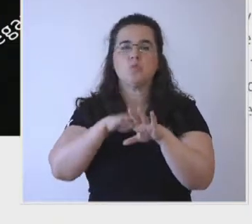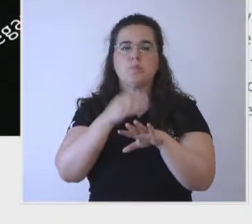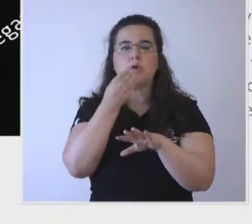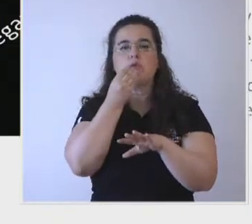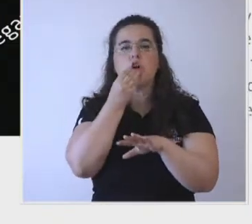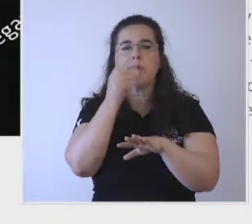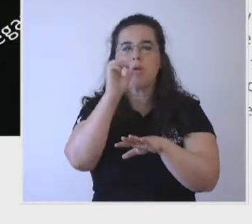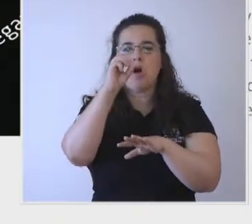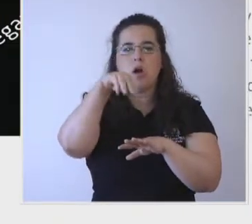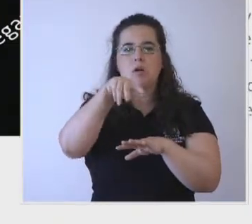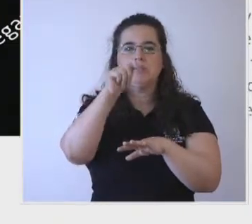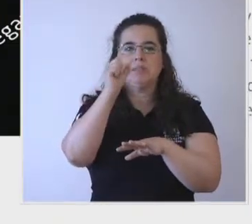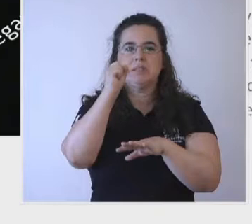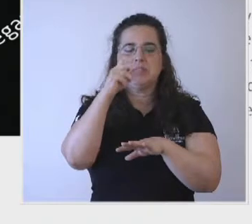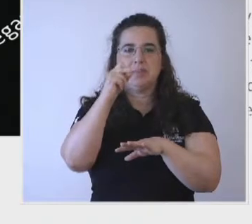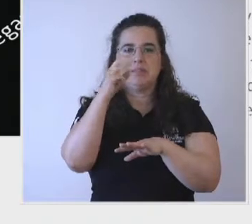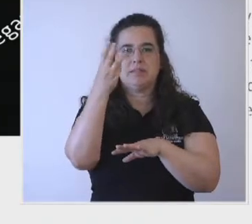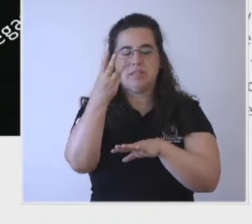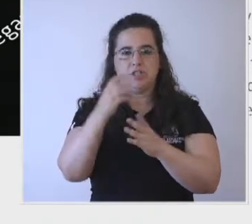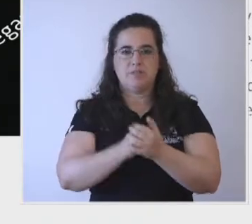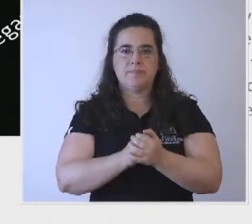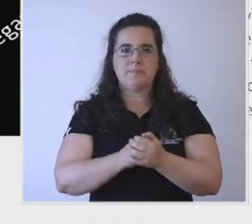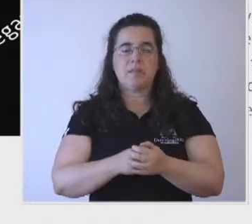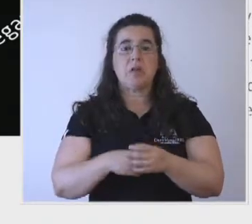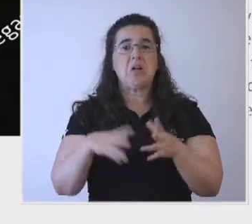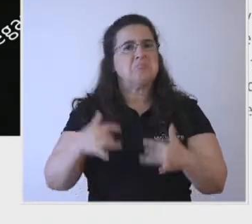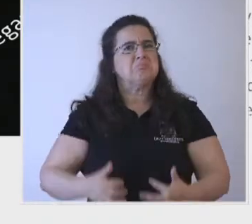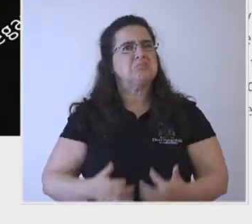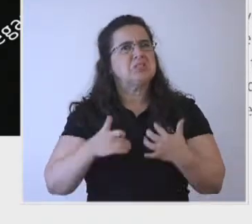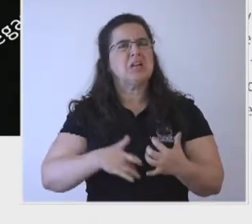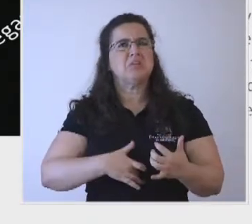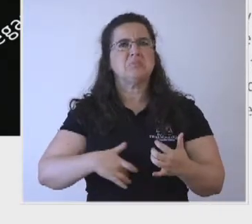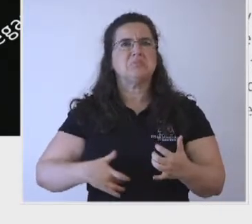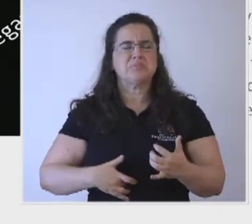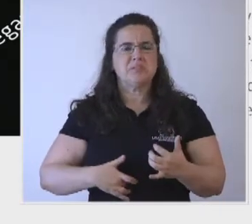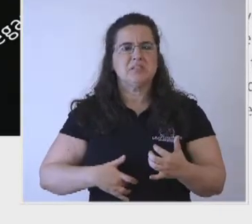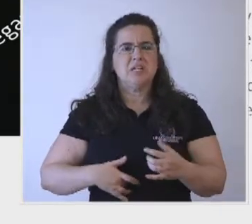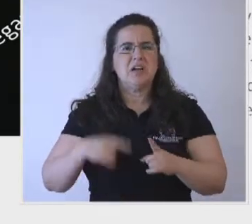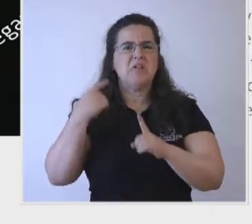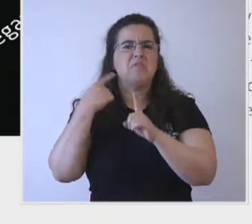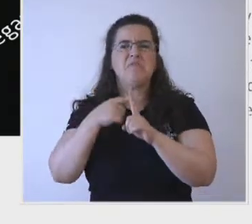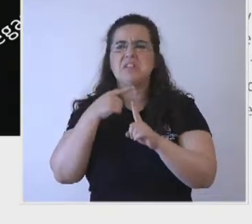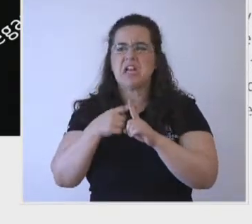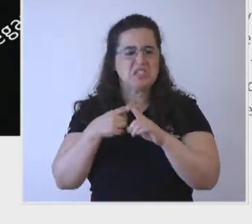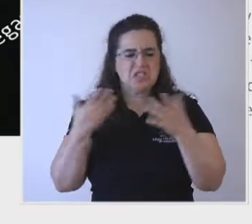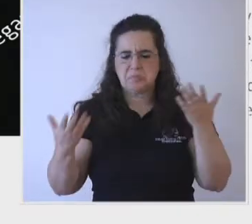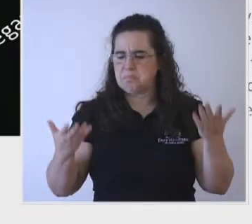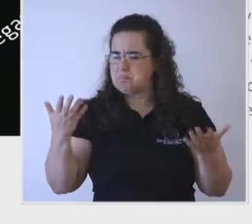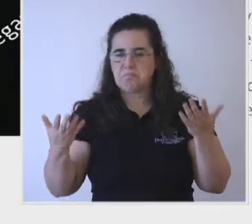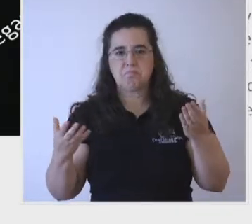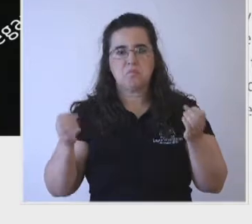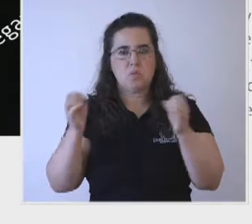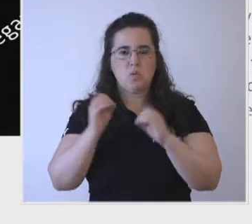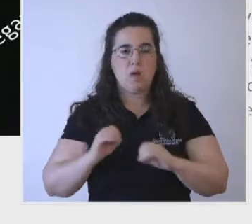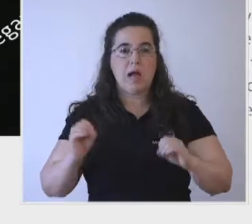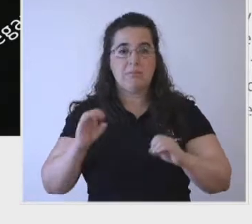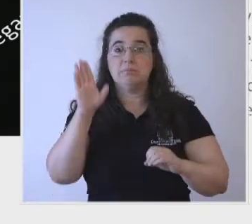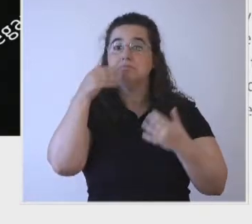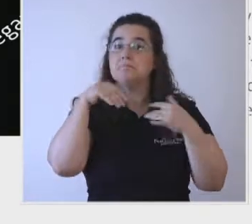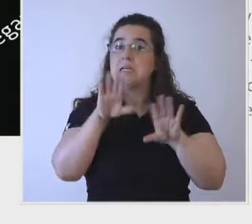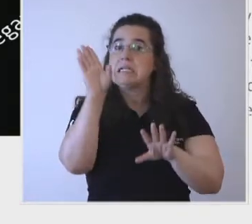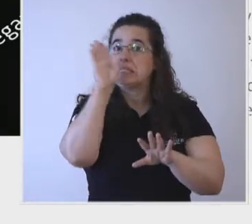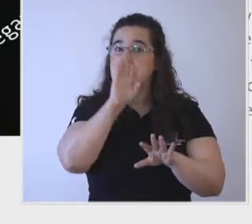aparelho digestivo, parece que não há grande vantagem nos regimes vegetarianos. Não há nenhum que tenha vantagem sobre os outros. Mas ser vegan